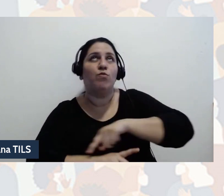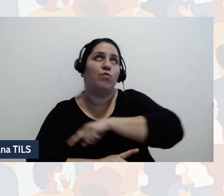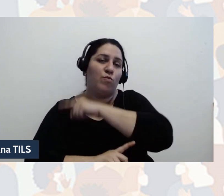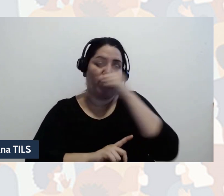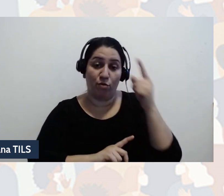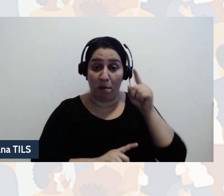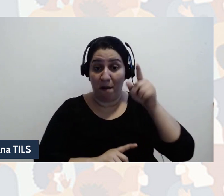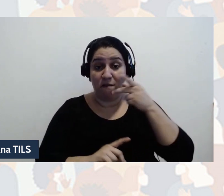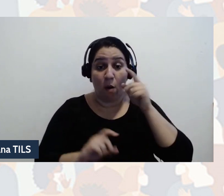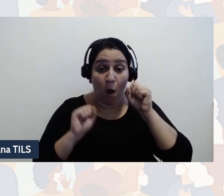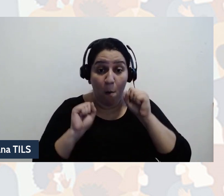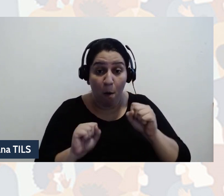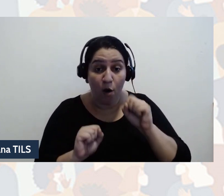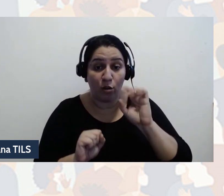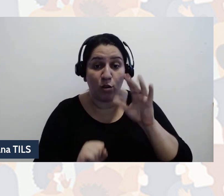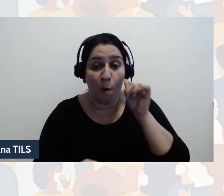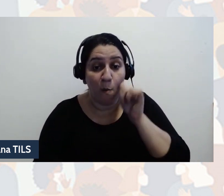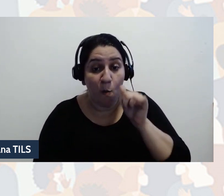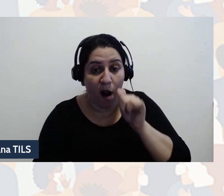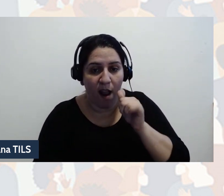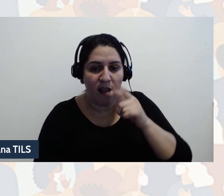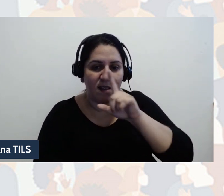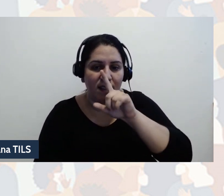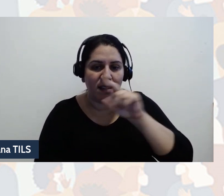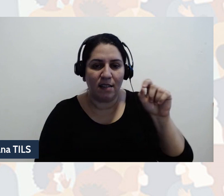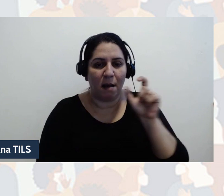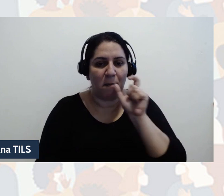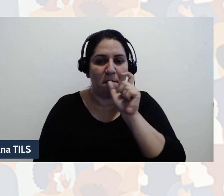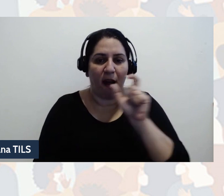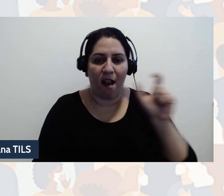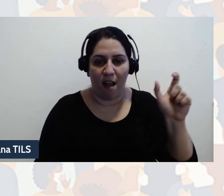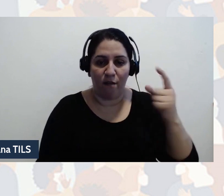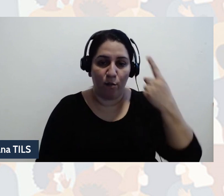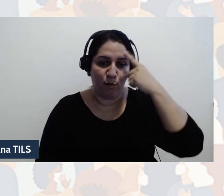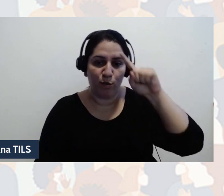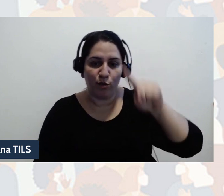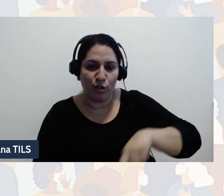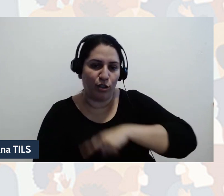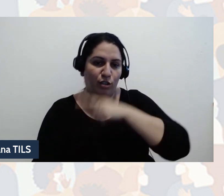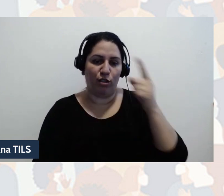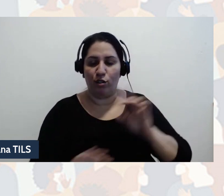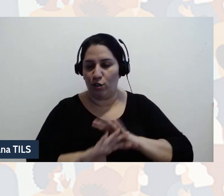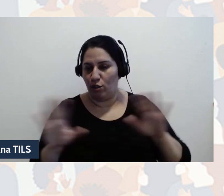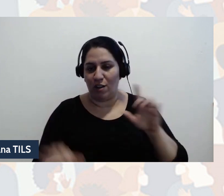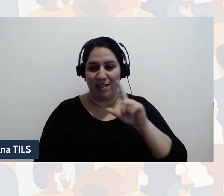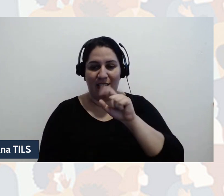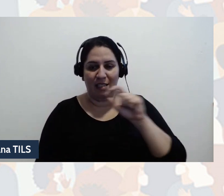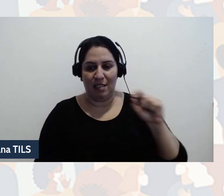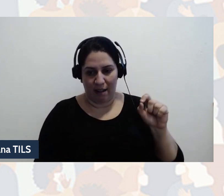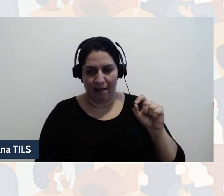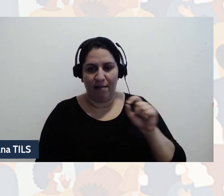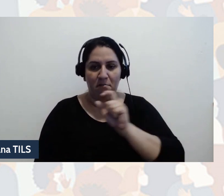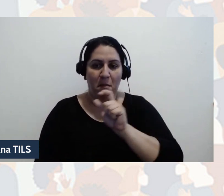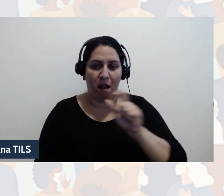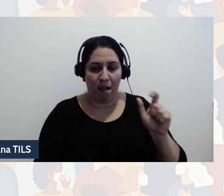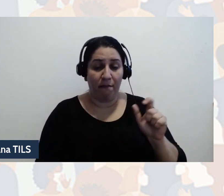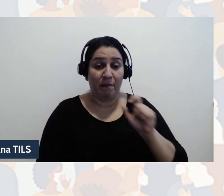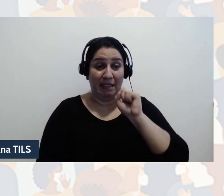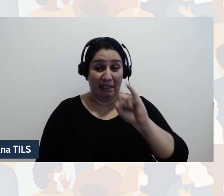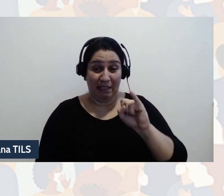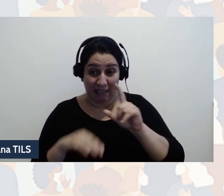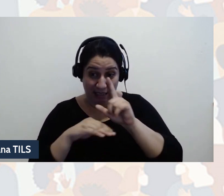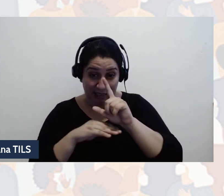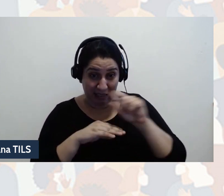governo fundamentalista cristão, né, assim como enquanto a AIA, decreta que as mulheres só podem falar 100. Se elas ultrapassarem essa